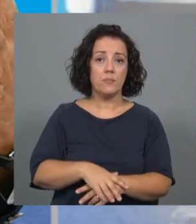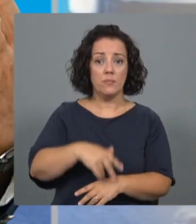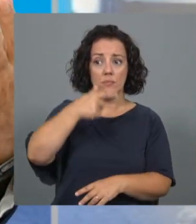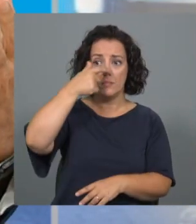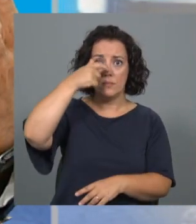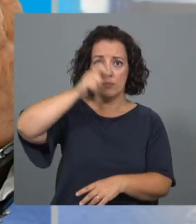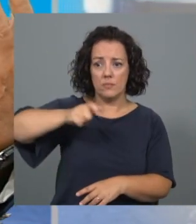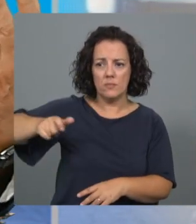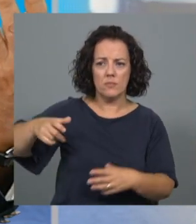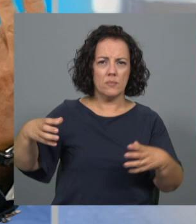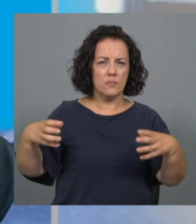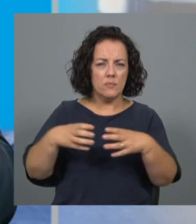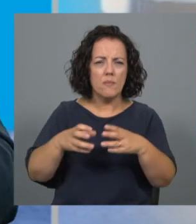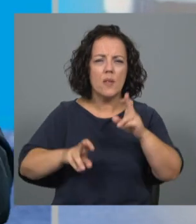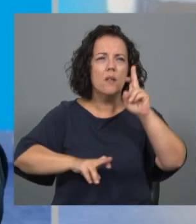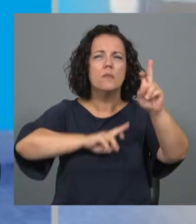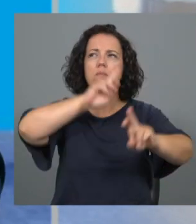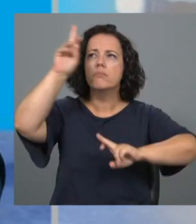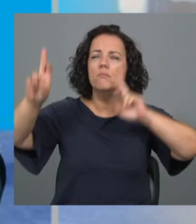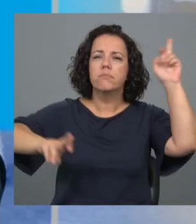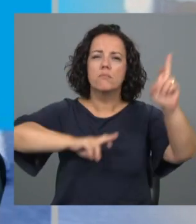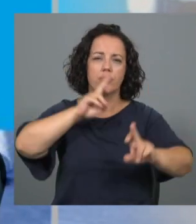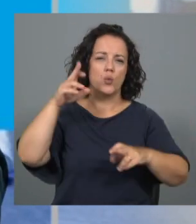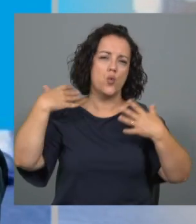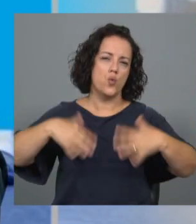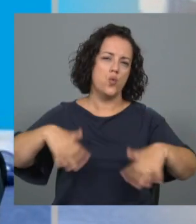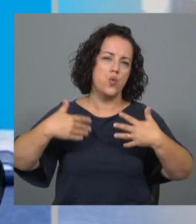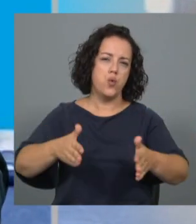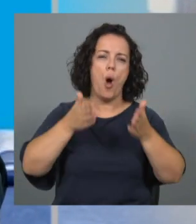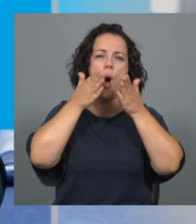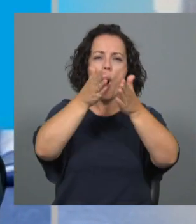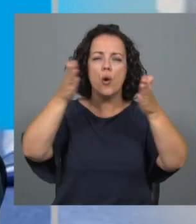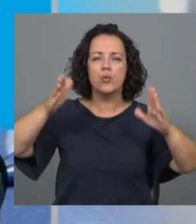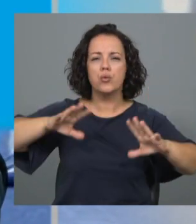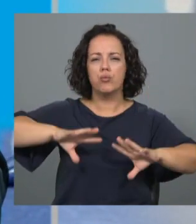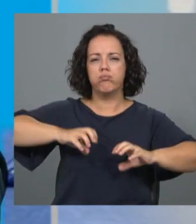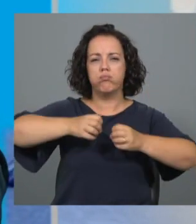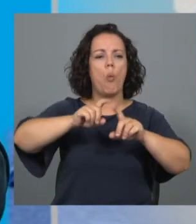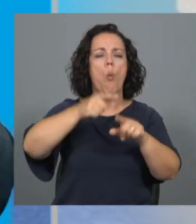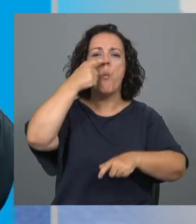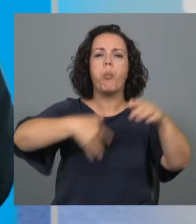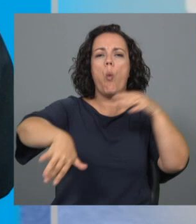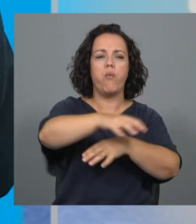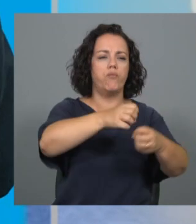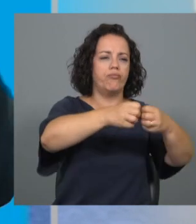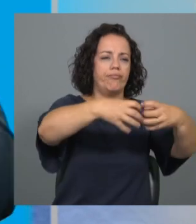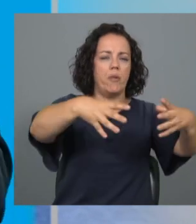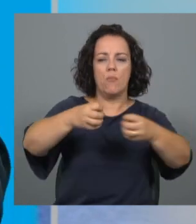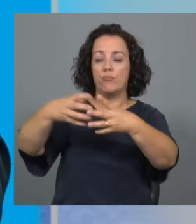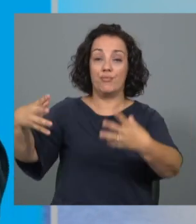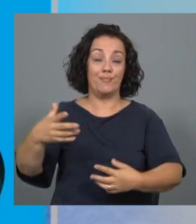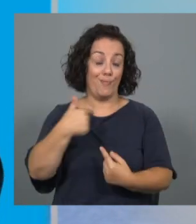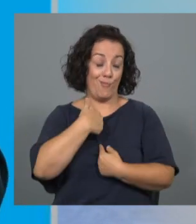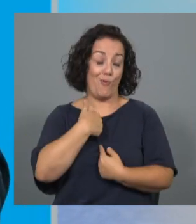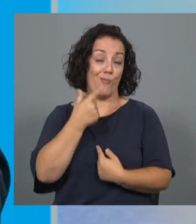ajudaram tantíssimo nesse desenvolvimento de muitos povos. Eu mesmo, a primeira vez que trabalhei